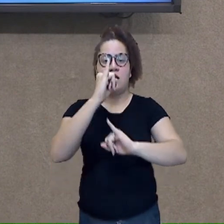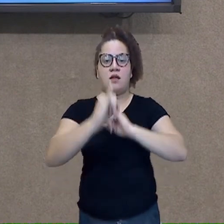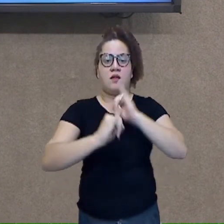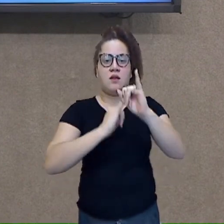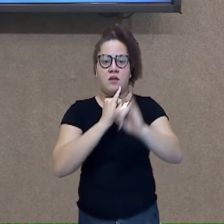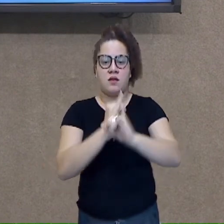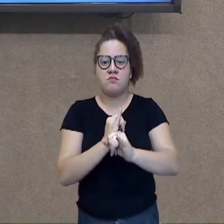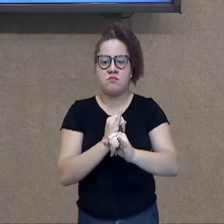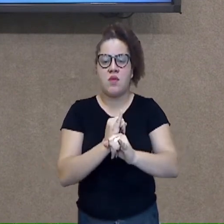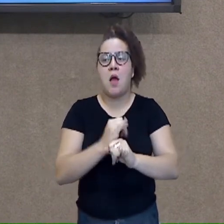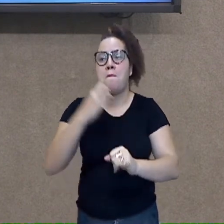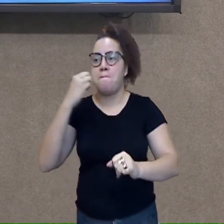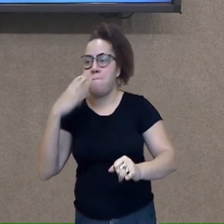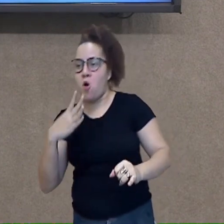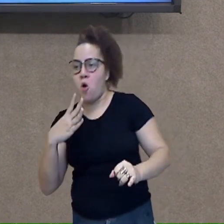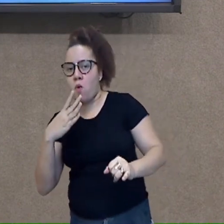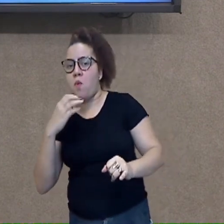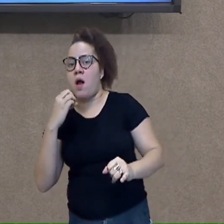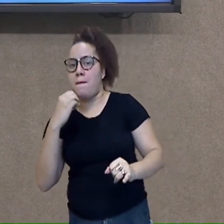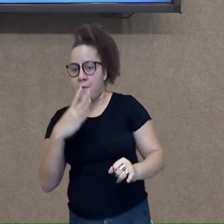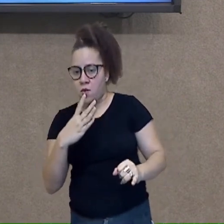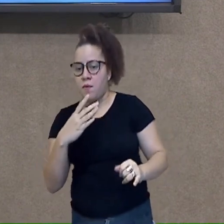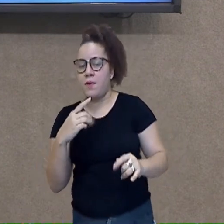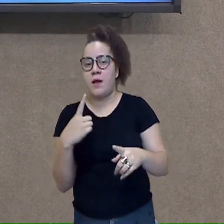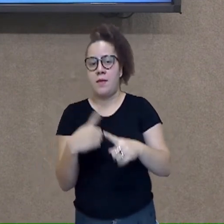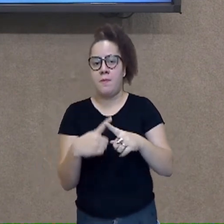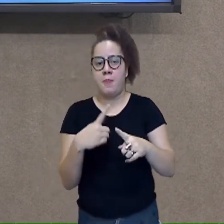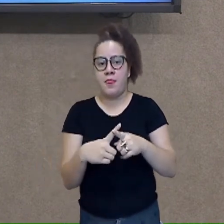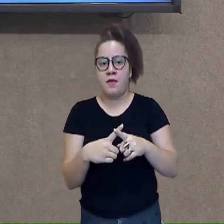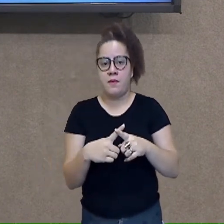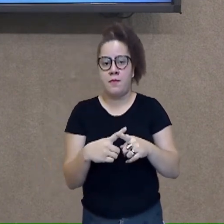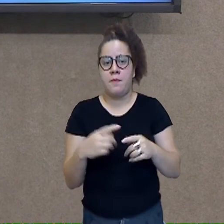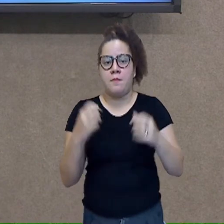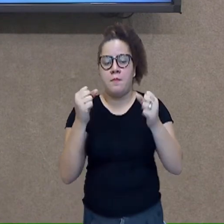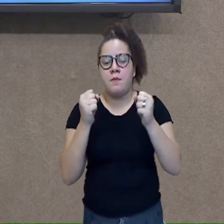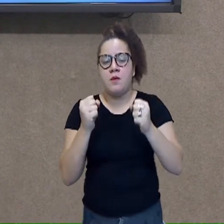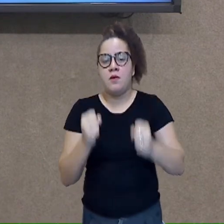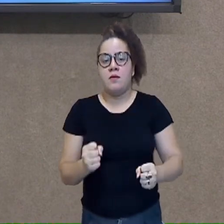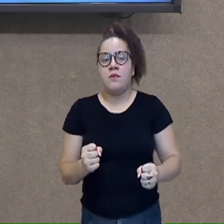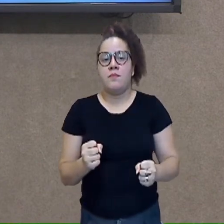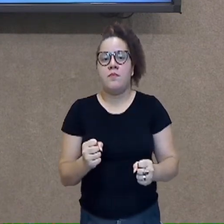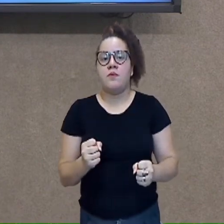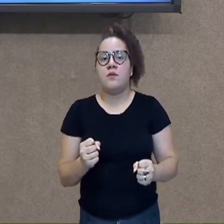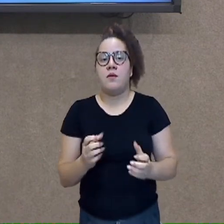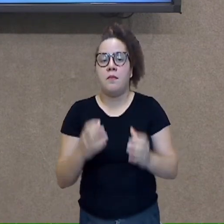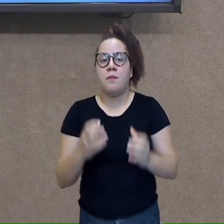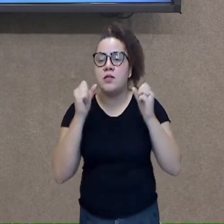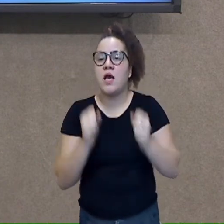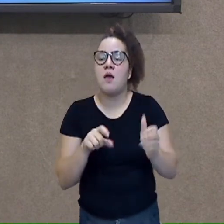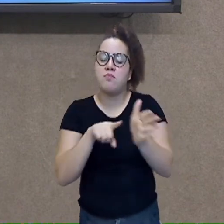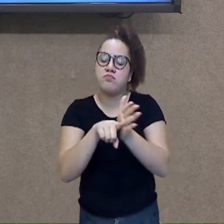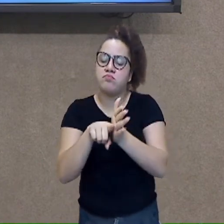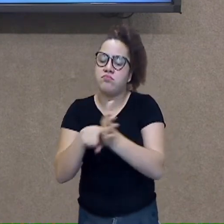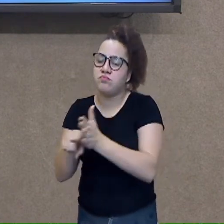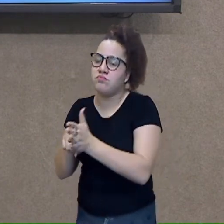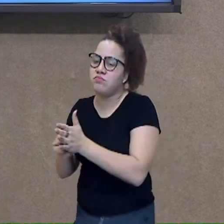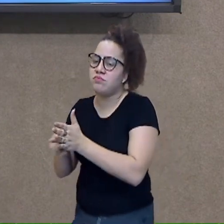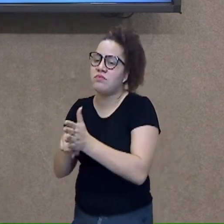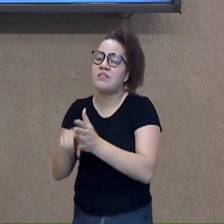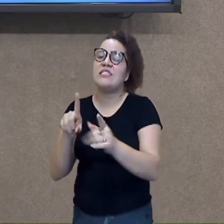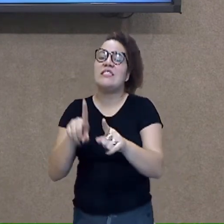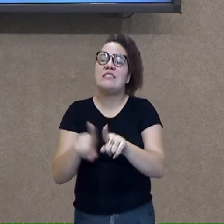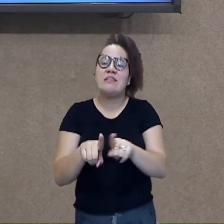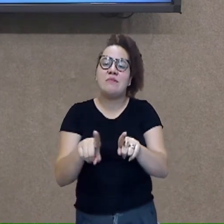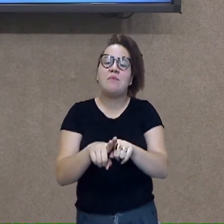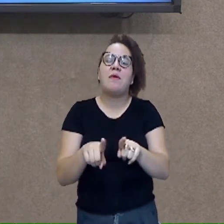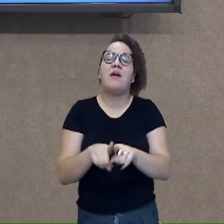ela traz benefícios. Qual tipo de benefício? Aquilo tudo que nós podemos puxar, né, buscar de bom, e também